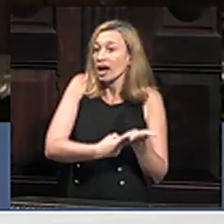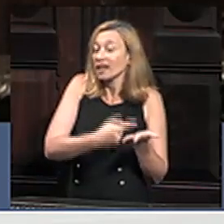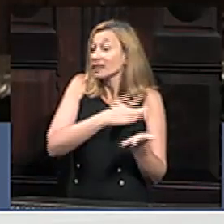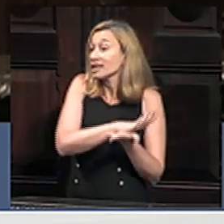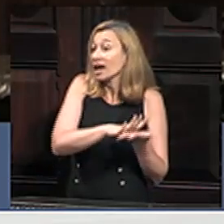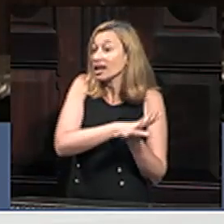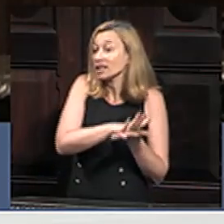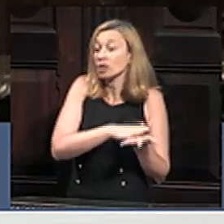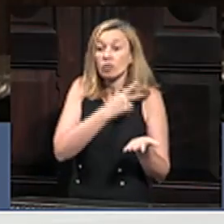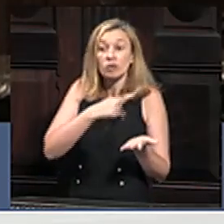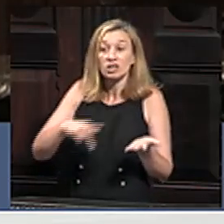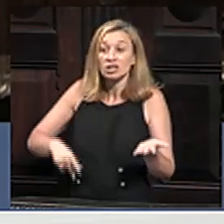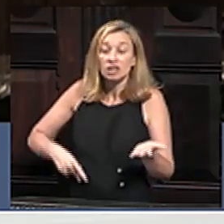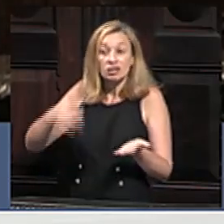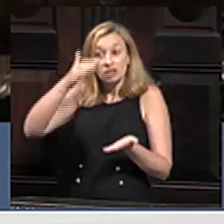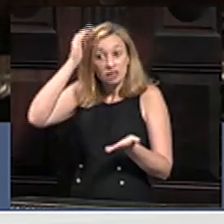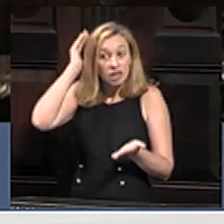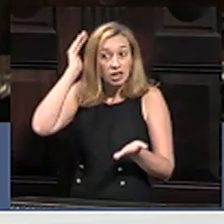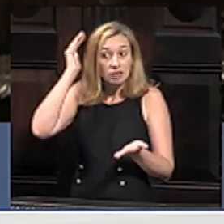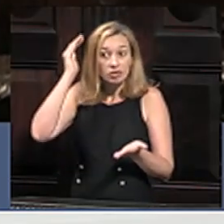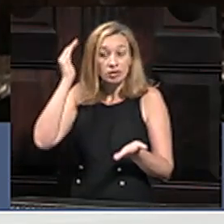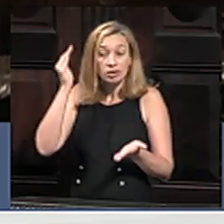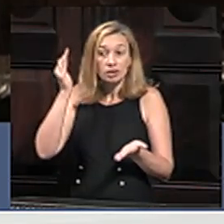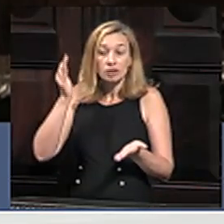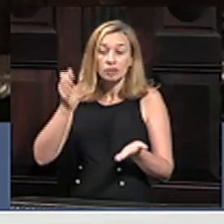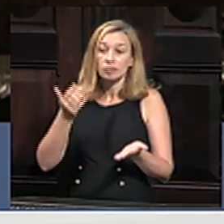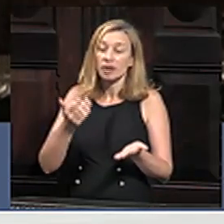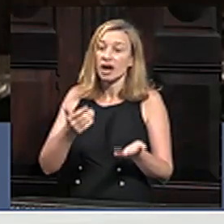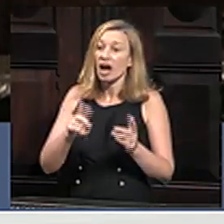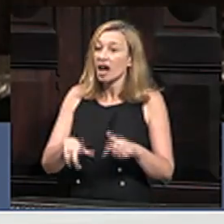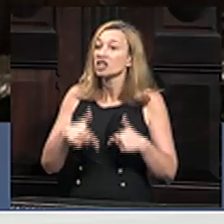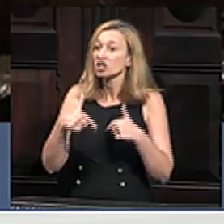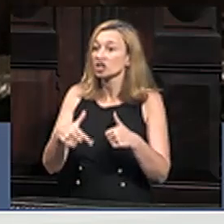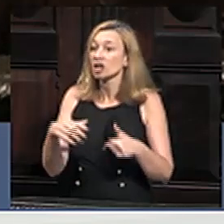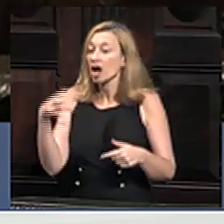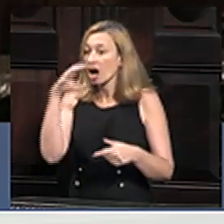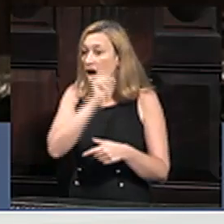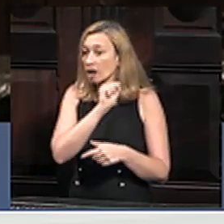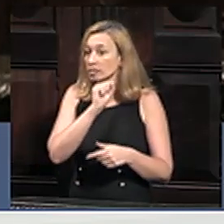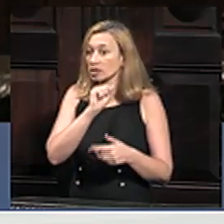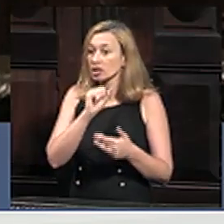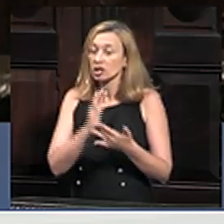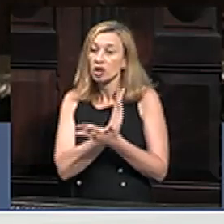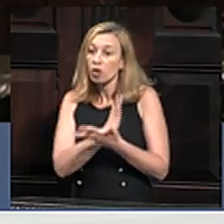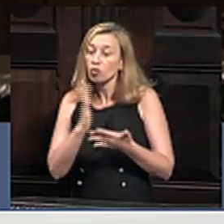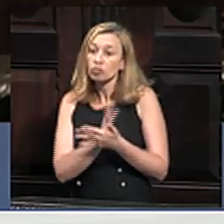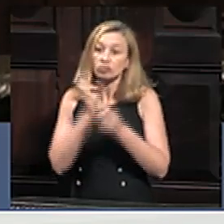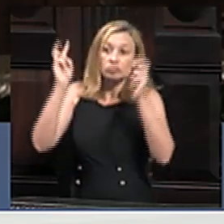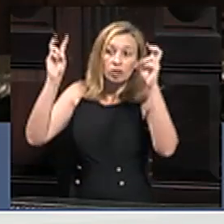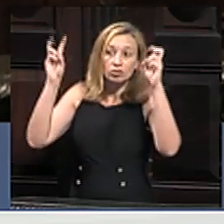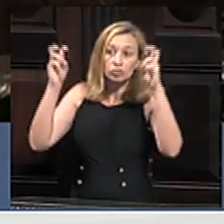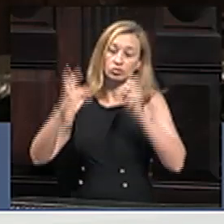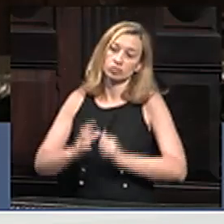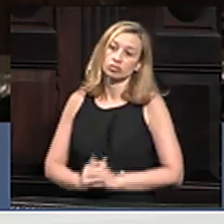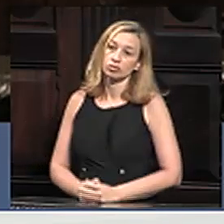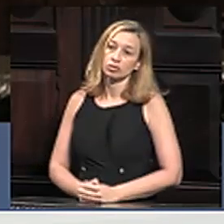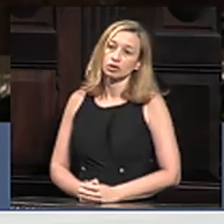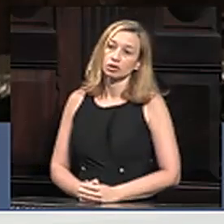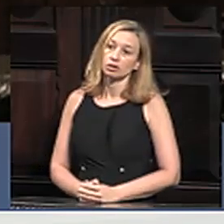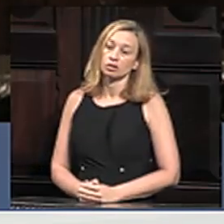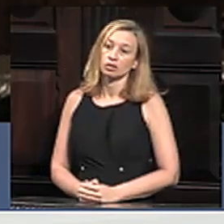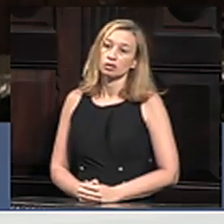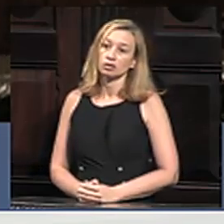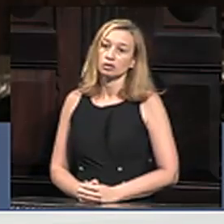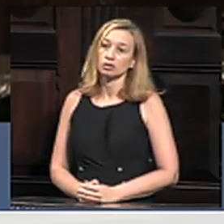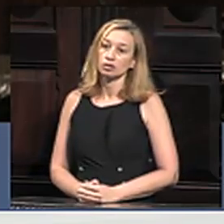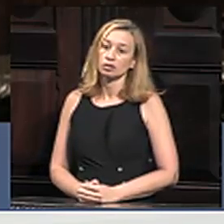exercício para agilizar a apreciação de determinadas matérias, ainda com